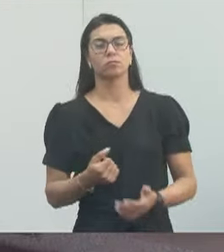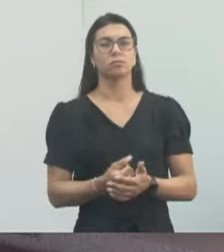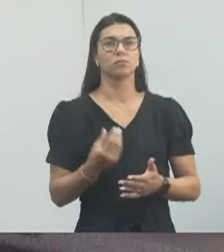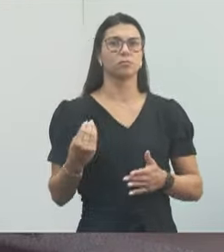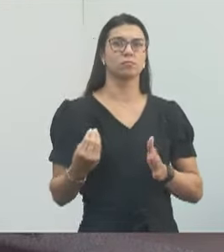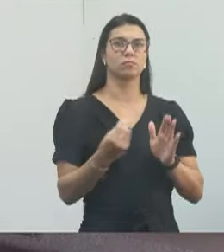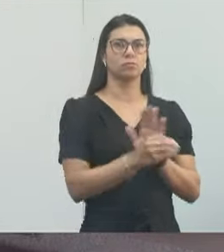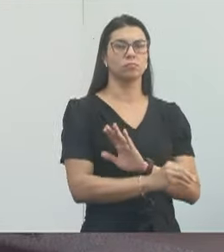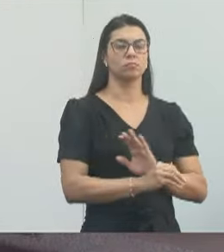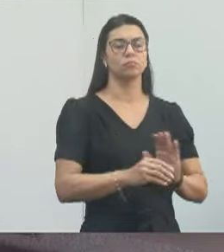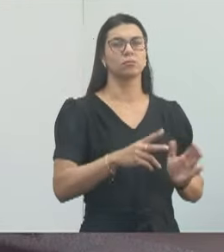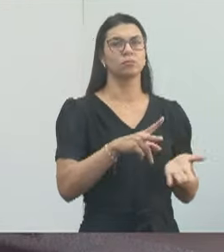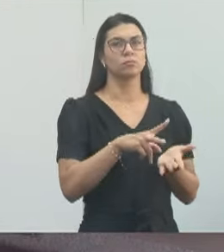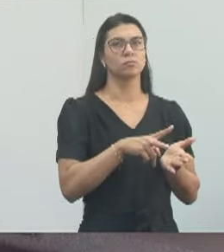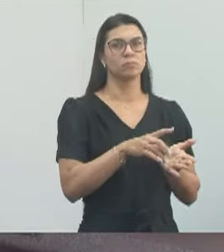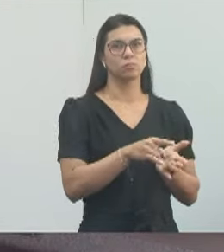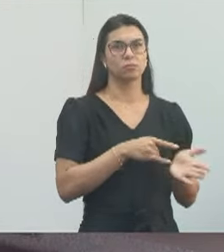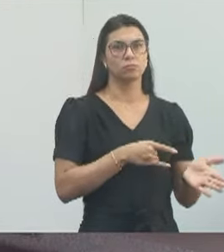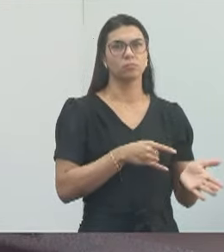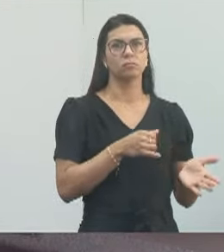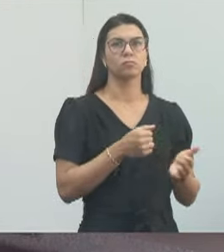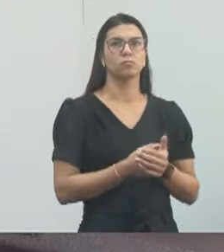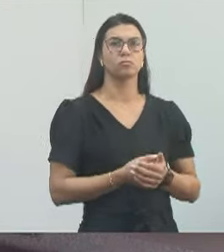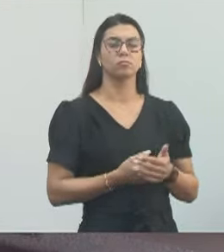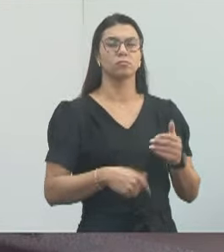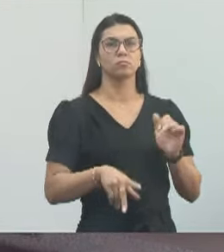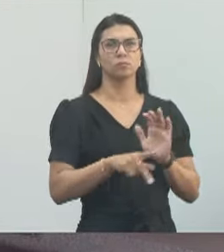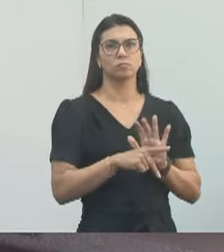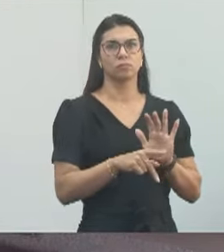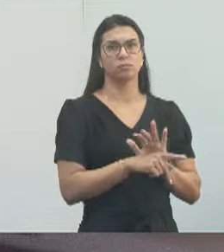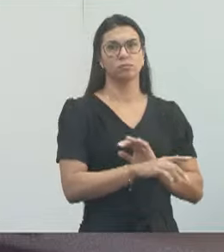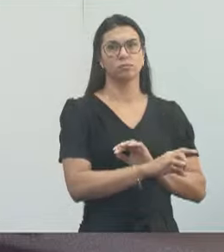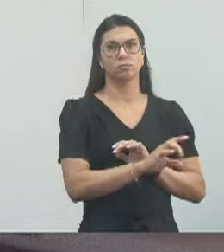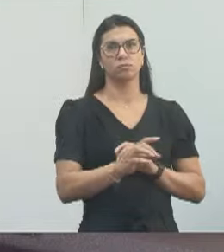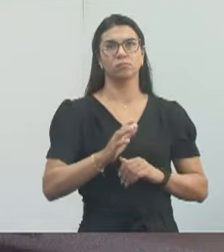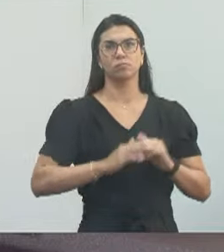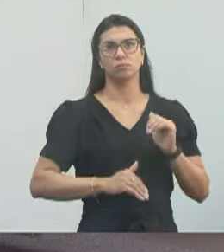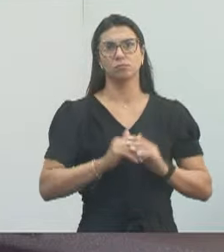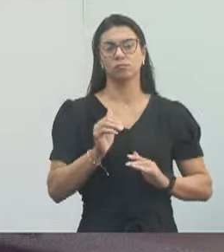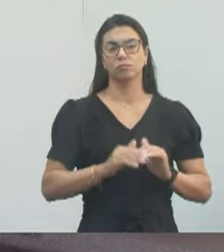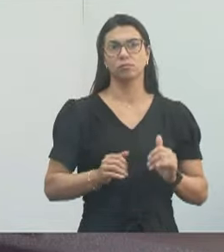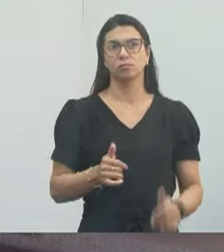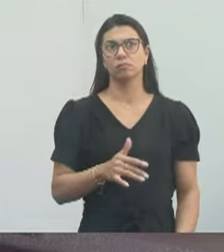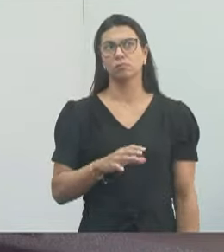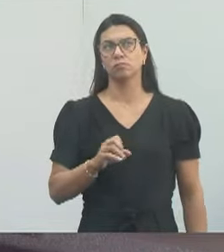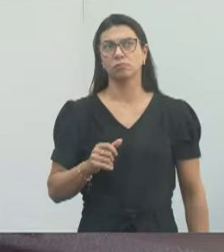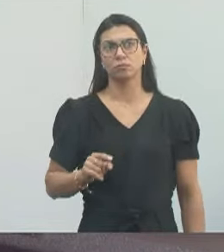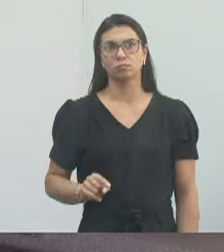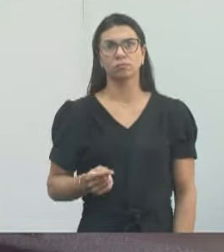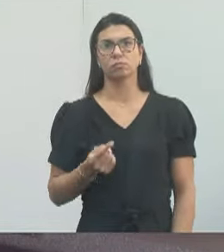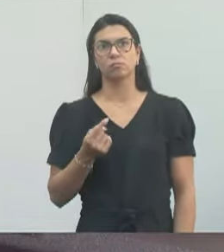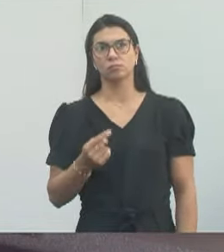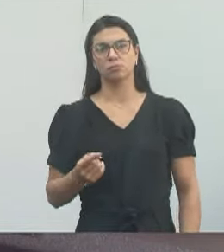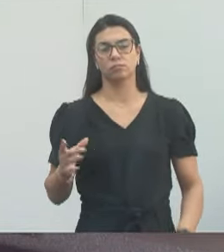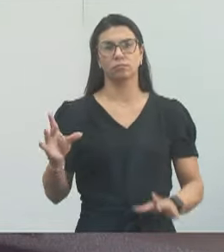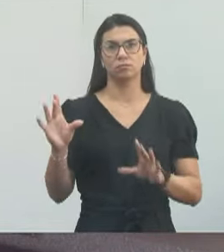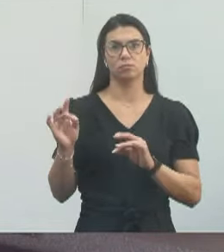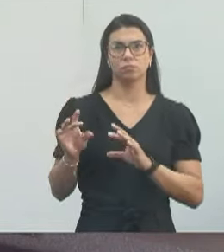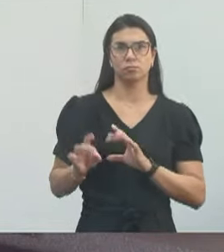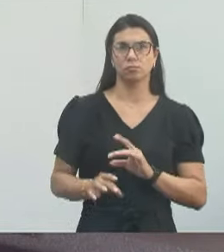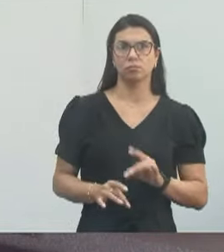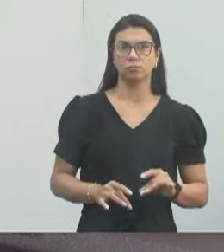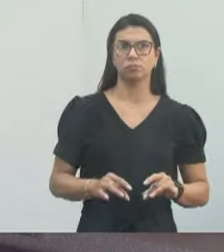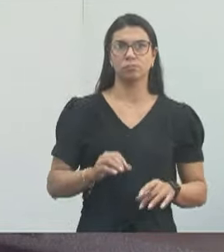profissionais necessário averiguação de maust Trato 10.1 favor especificar cada um deles resposta